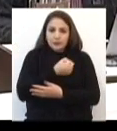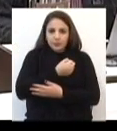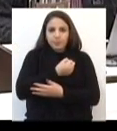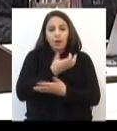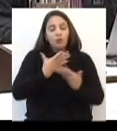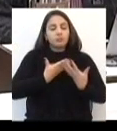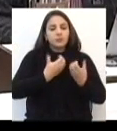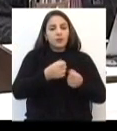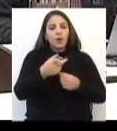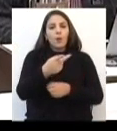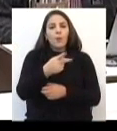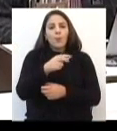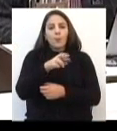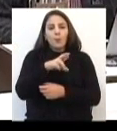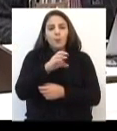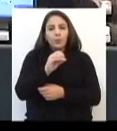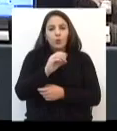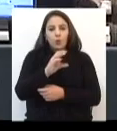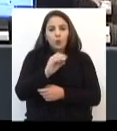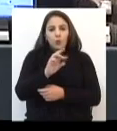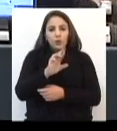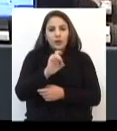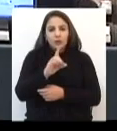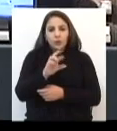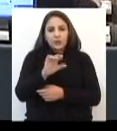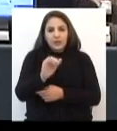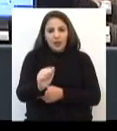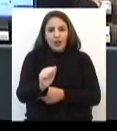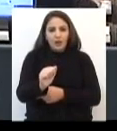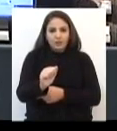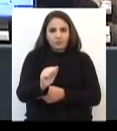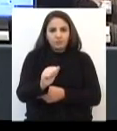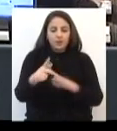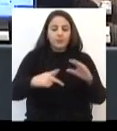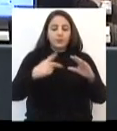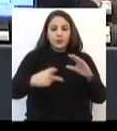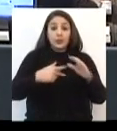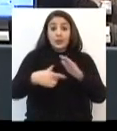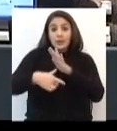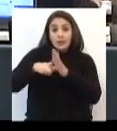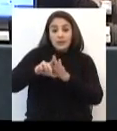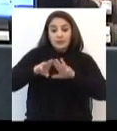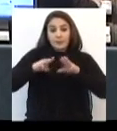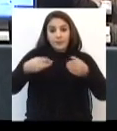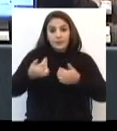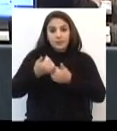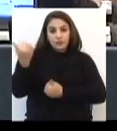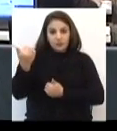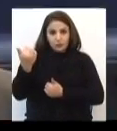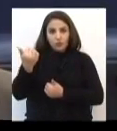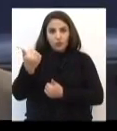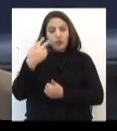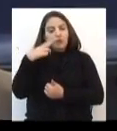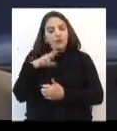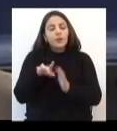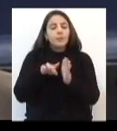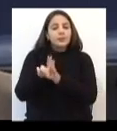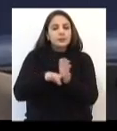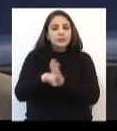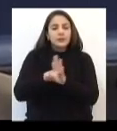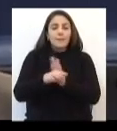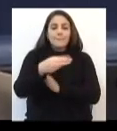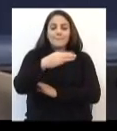favorável da Procuradoria da Câmara. Mas antes da mesa diretora decidir os rumos das investigações, os